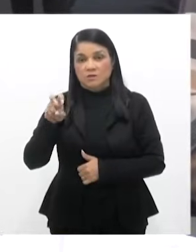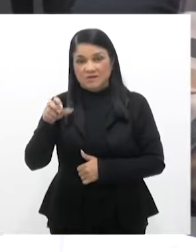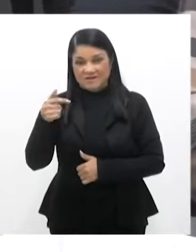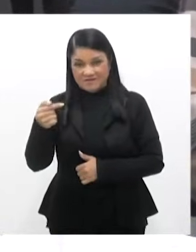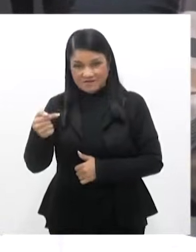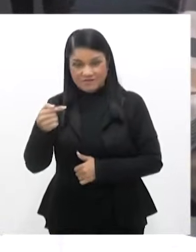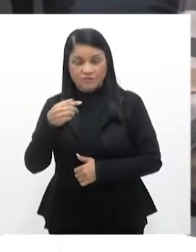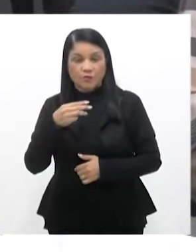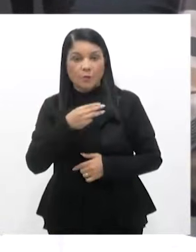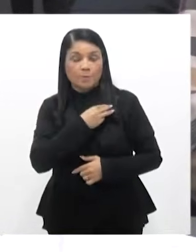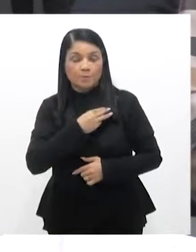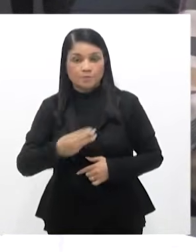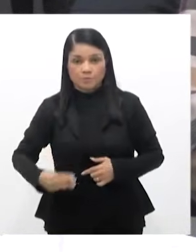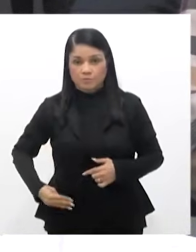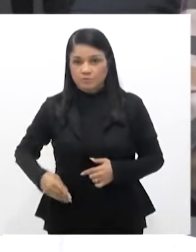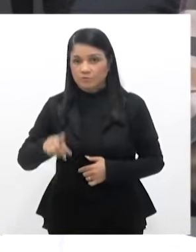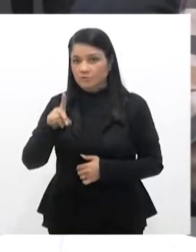Toffoli